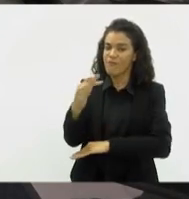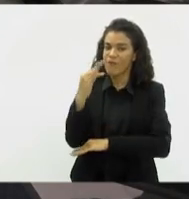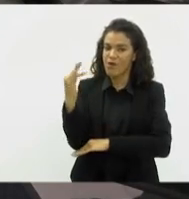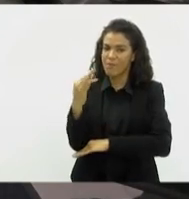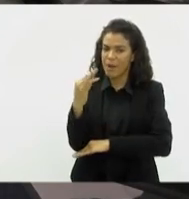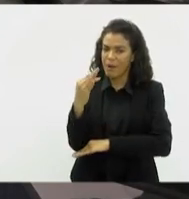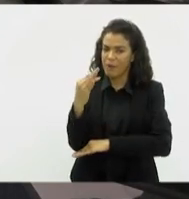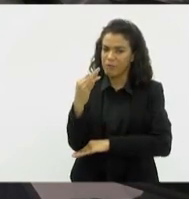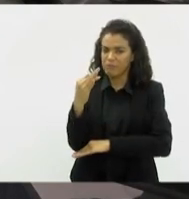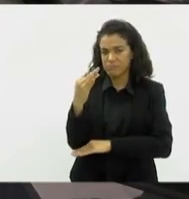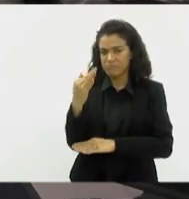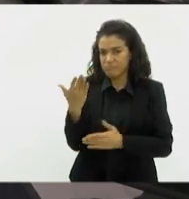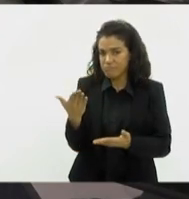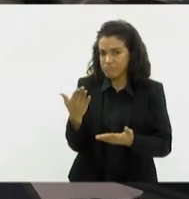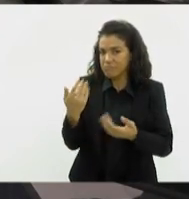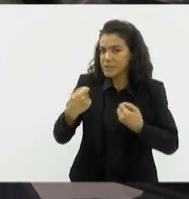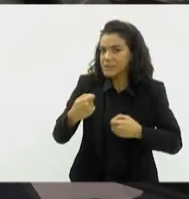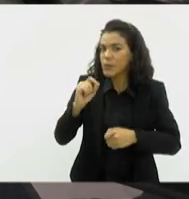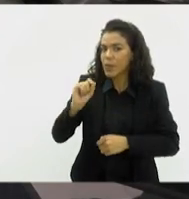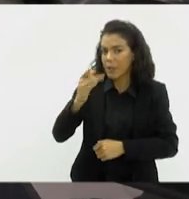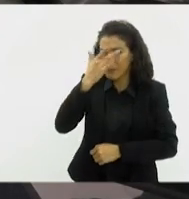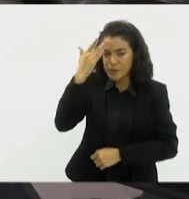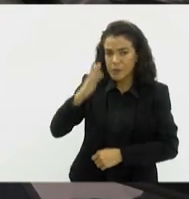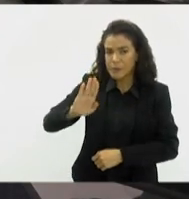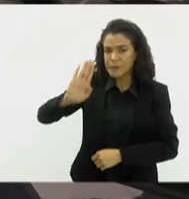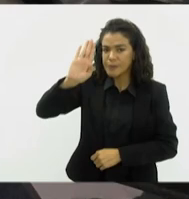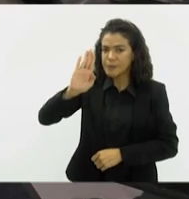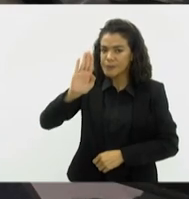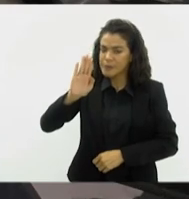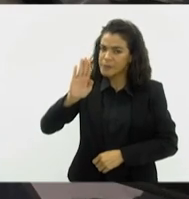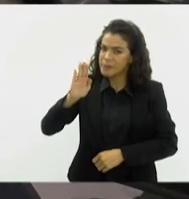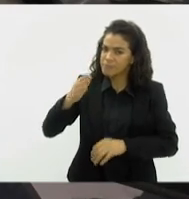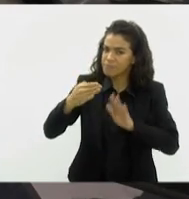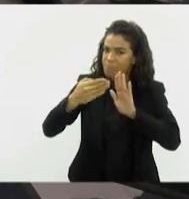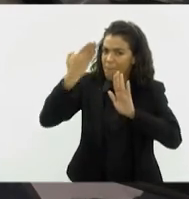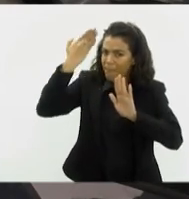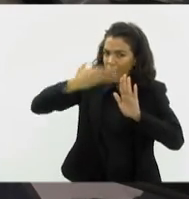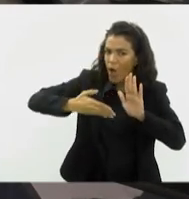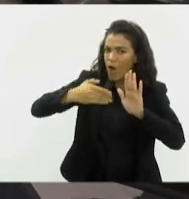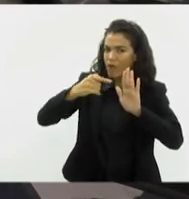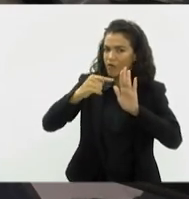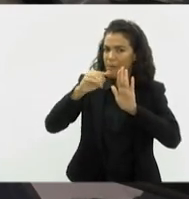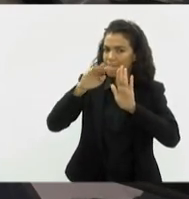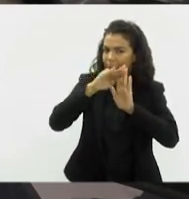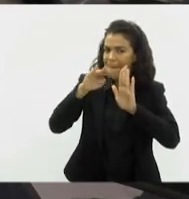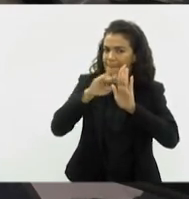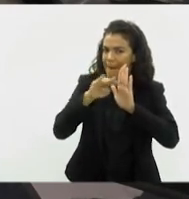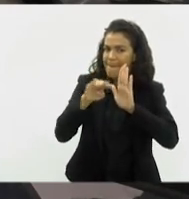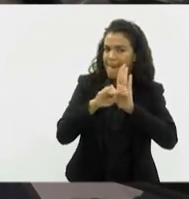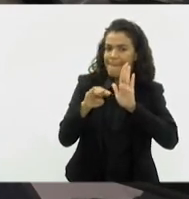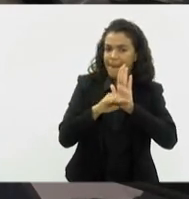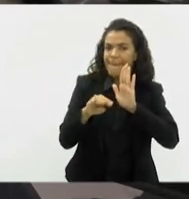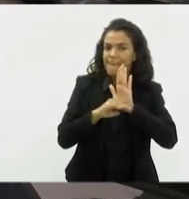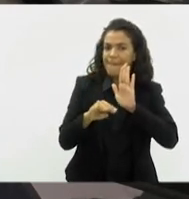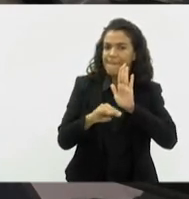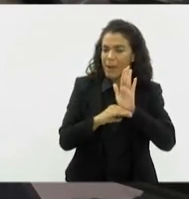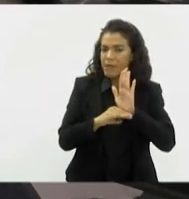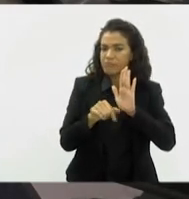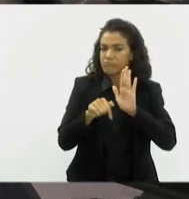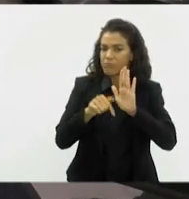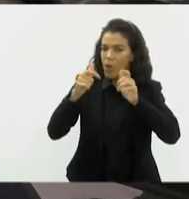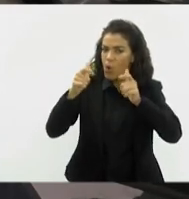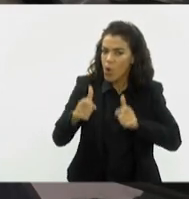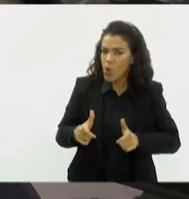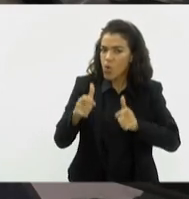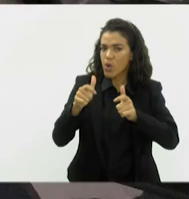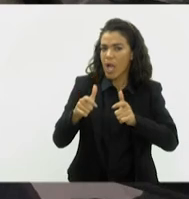necessita que o candidato exponha a sua experiência com apenados, com pena privativa de liberdade, com locais de aplicação de